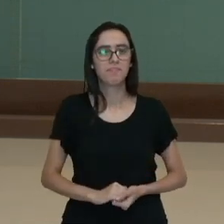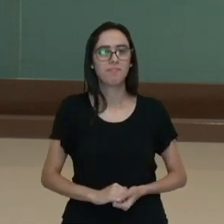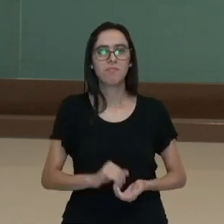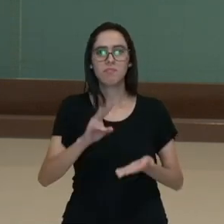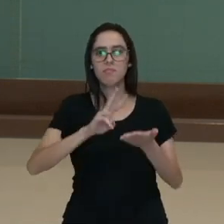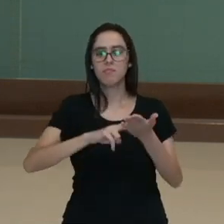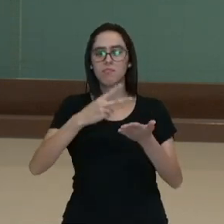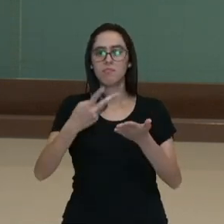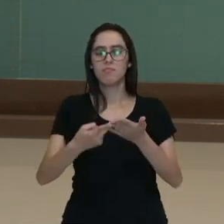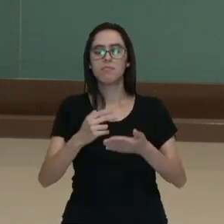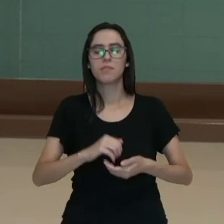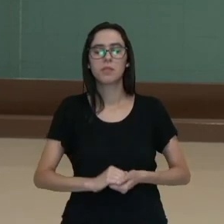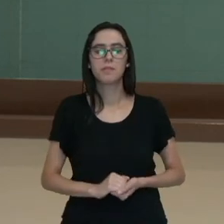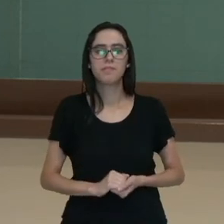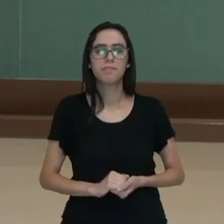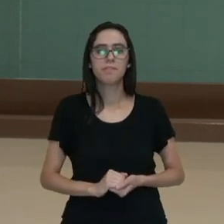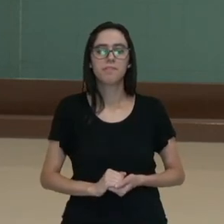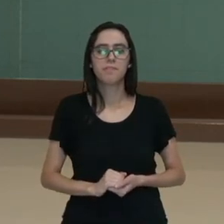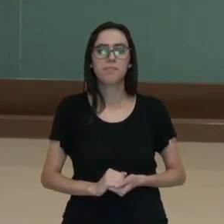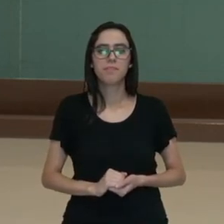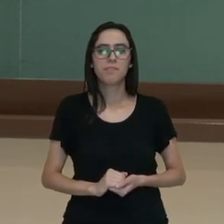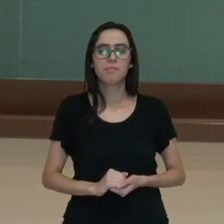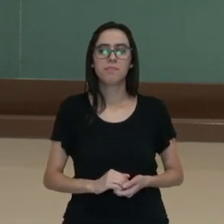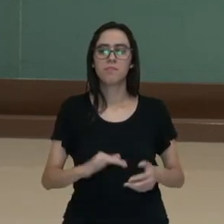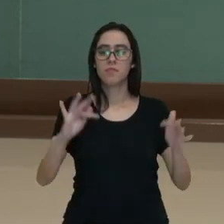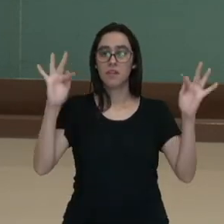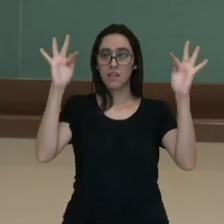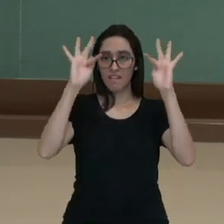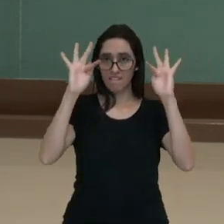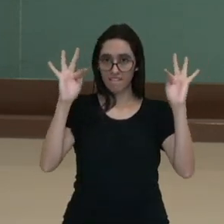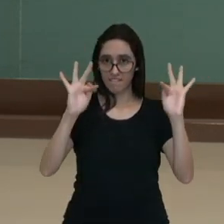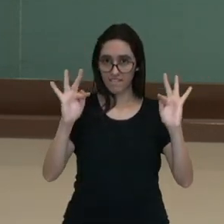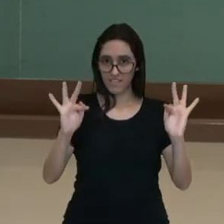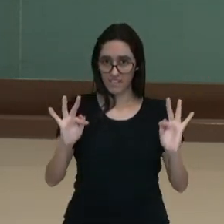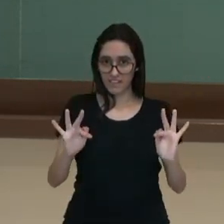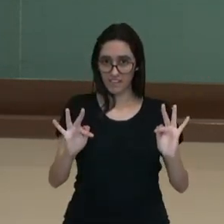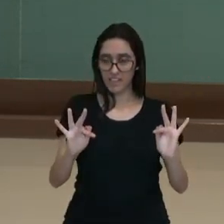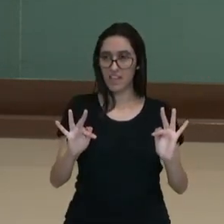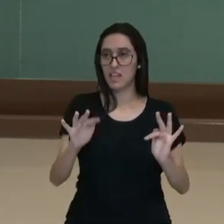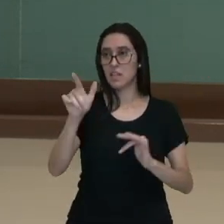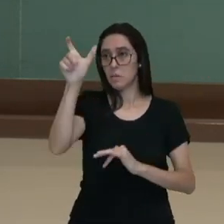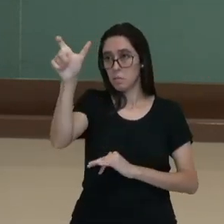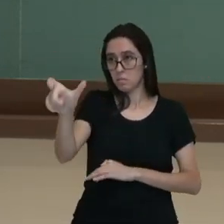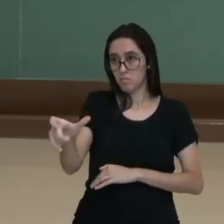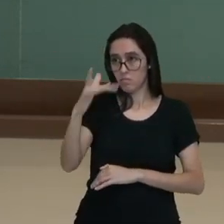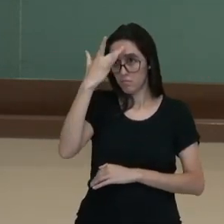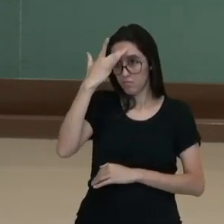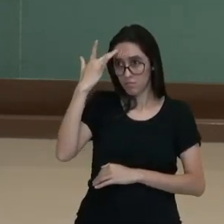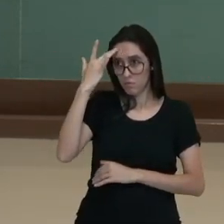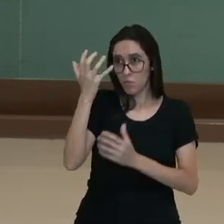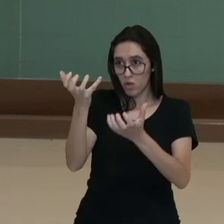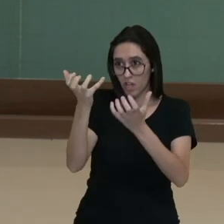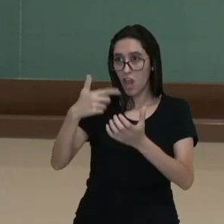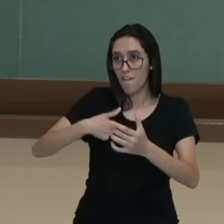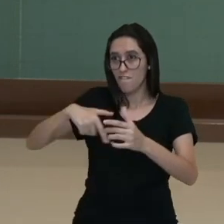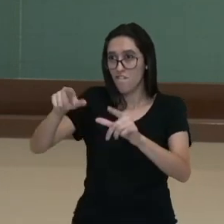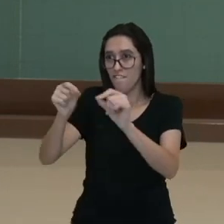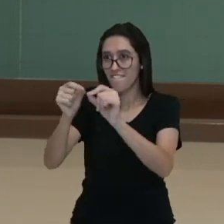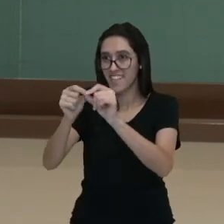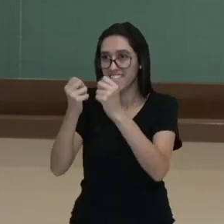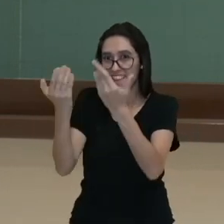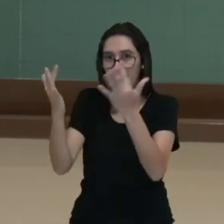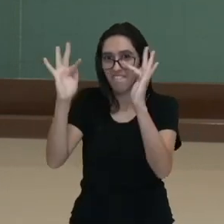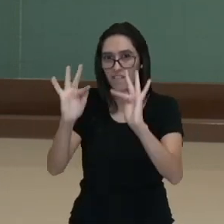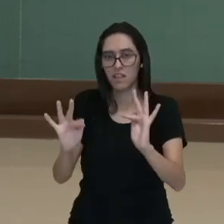Felicidade não é fazer o que alguém quer. Ao contrário, querer o